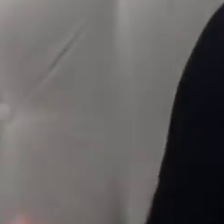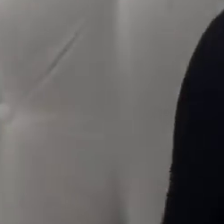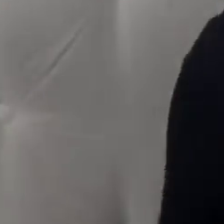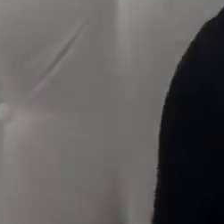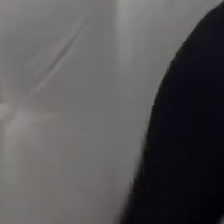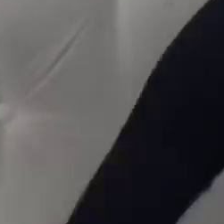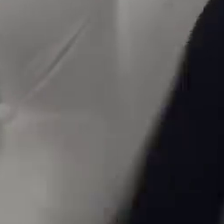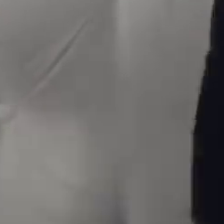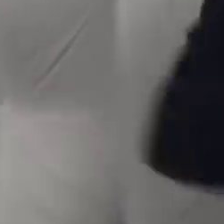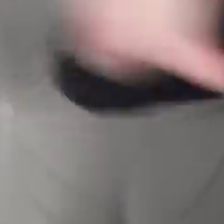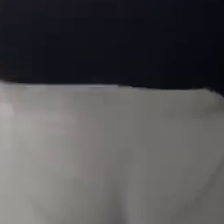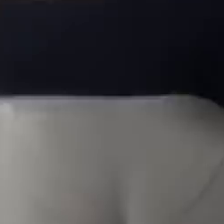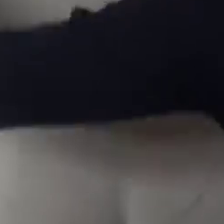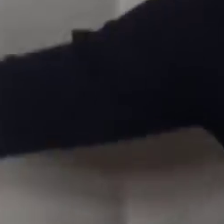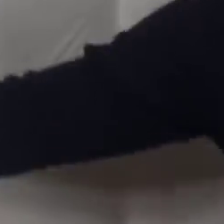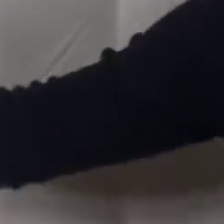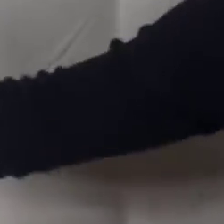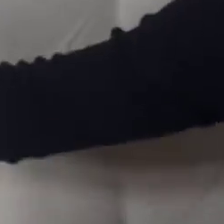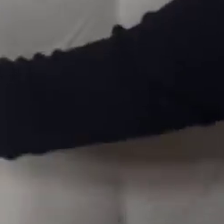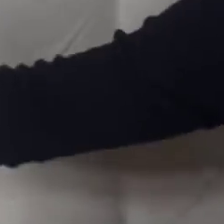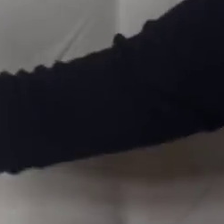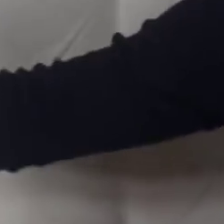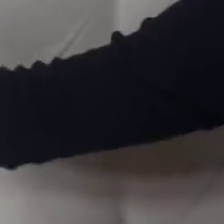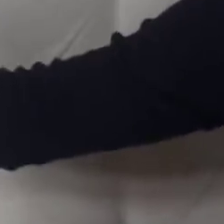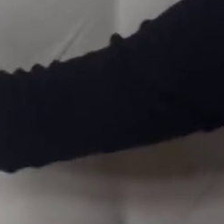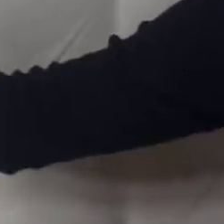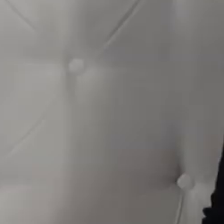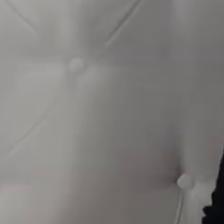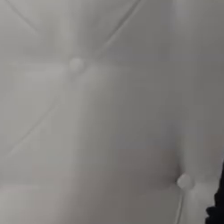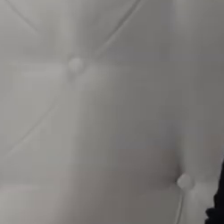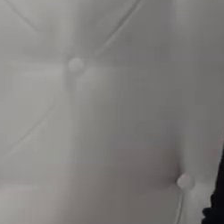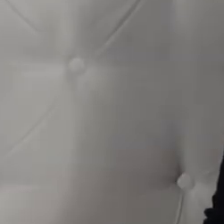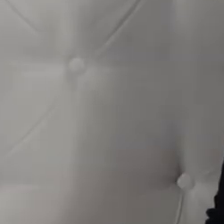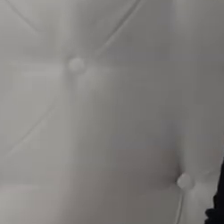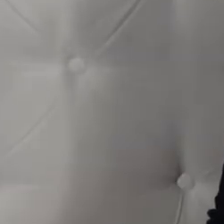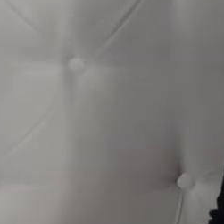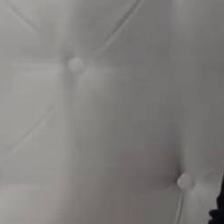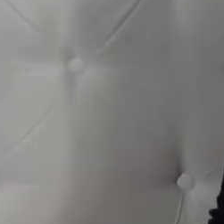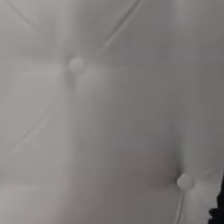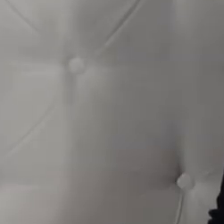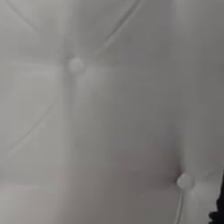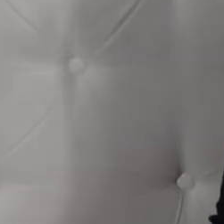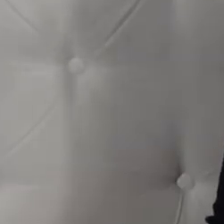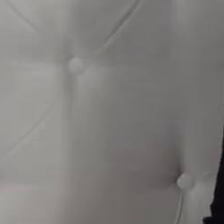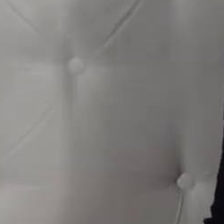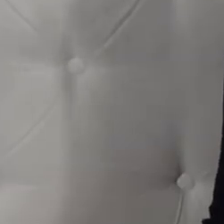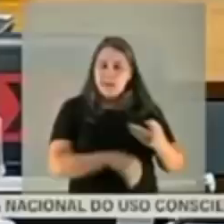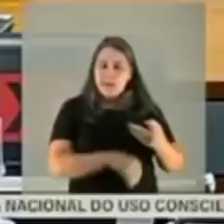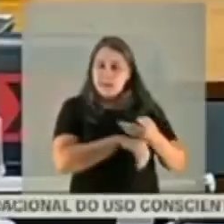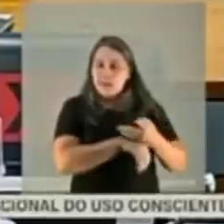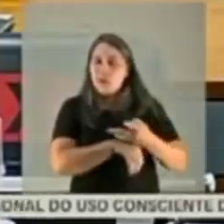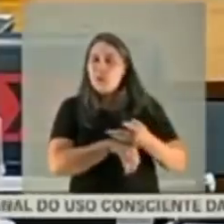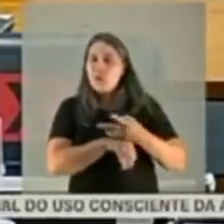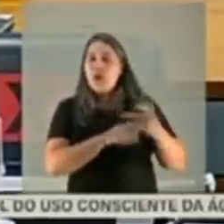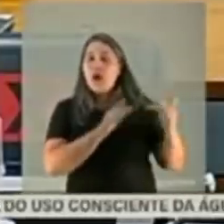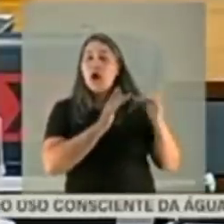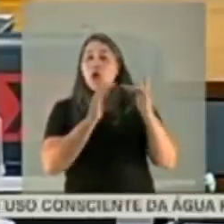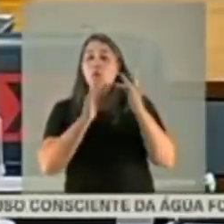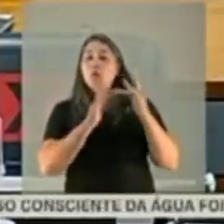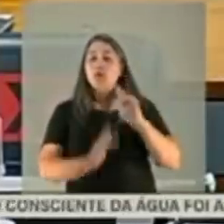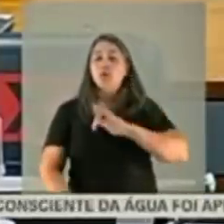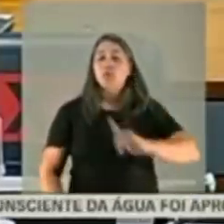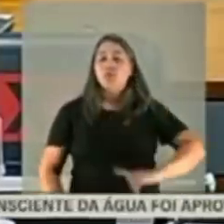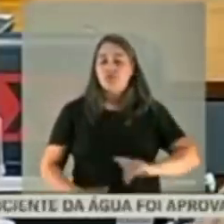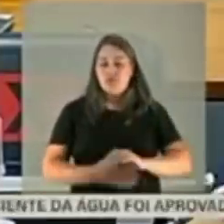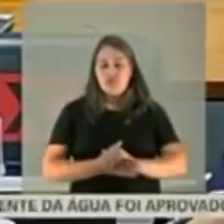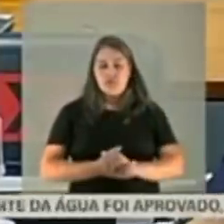aqui à denúncia da Folha, governo Bolsonaro, corrupção, blá blá blá. Agora veja o que diz o depoente. com o governo?